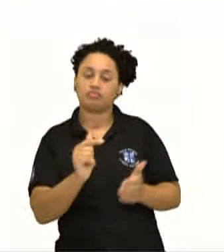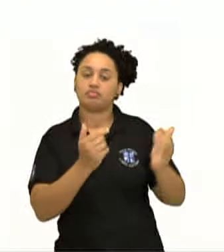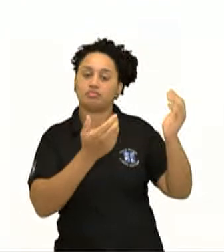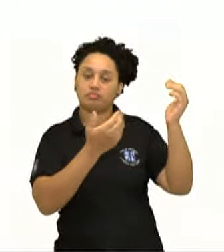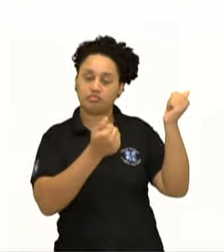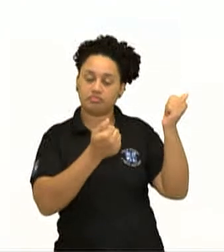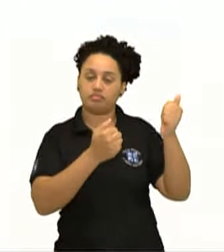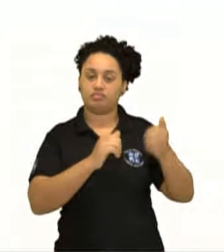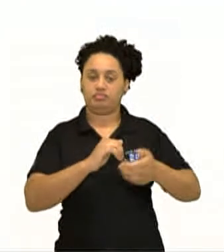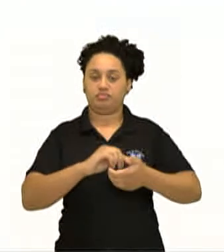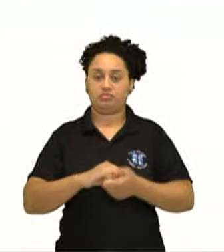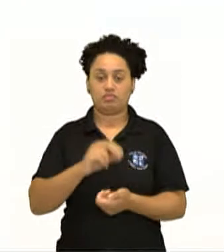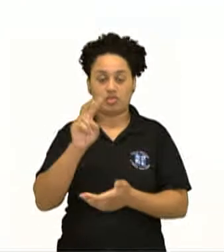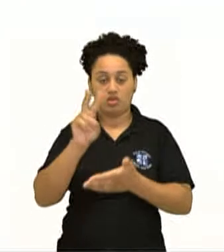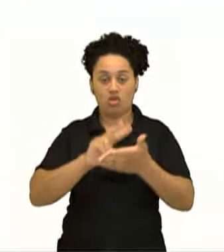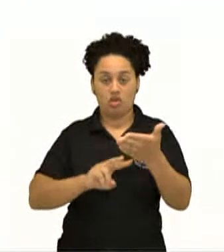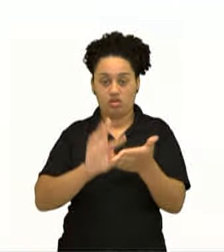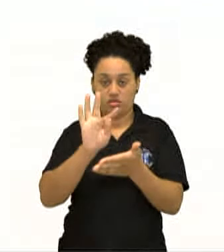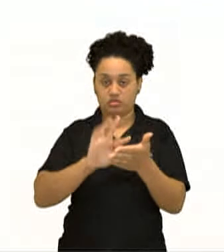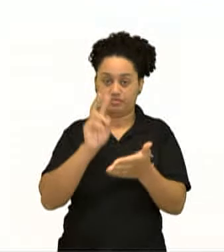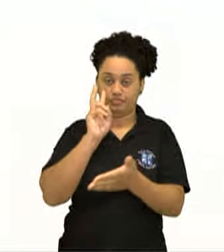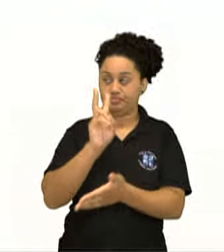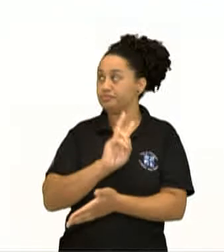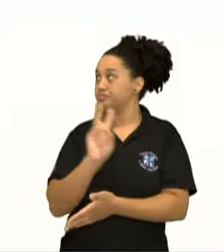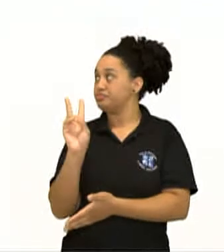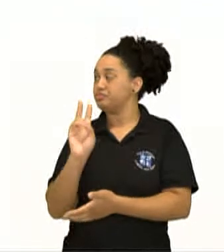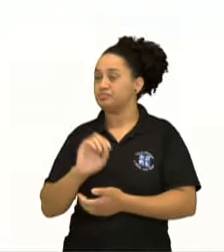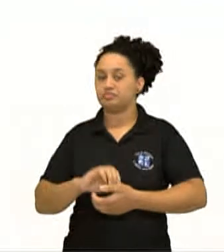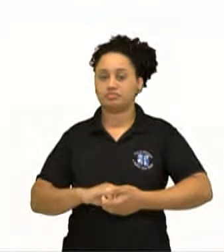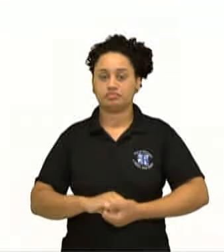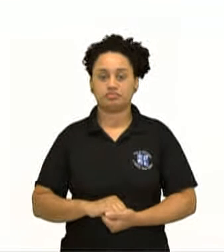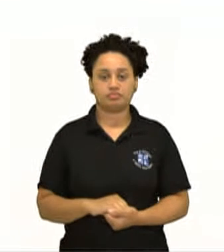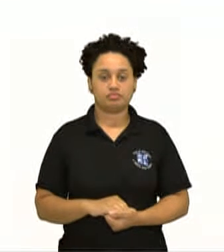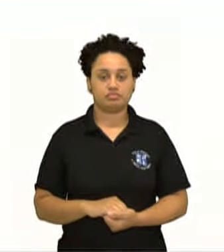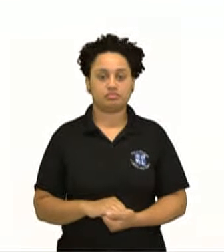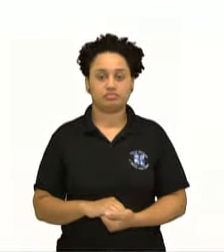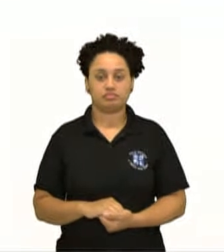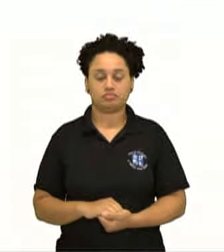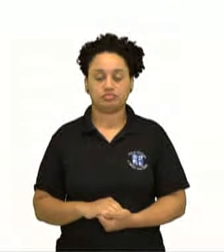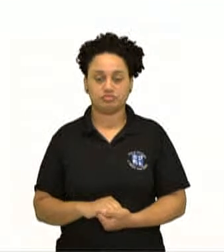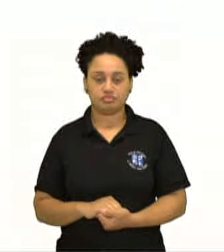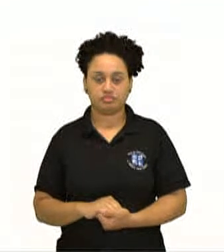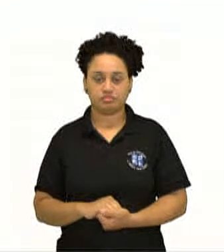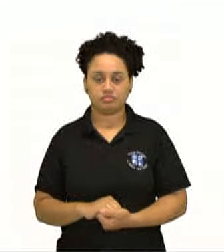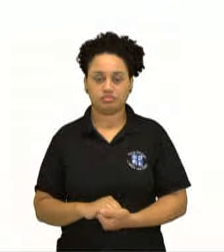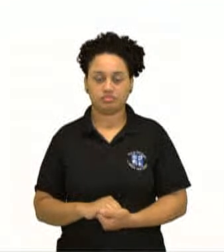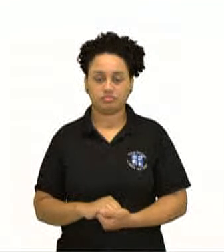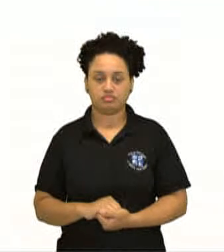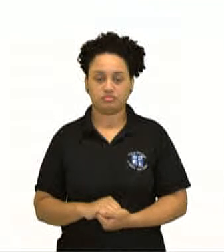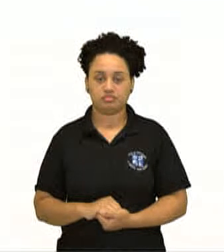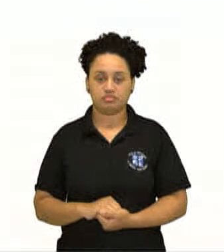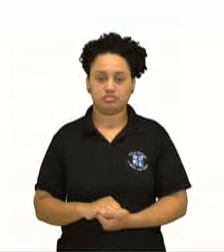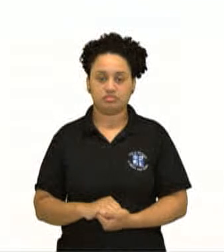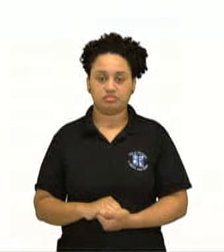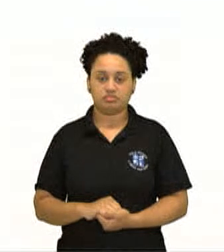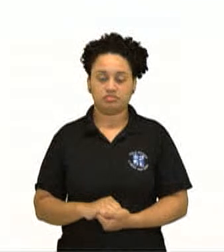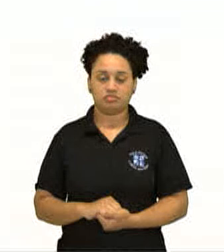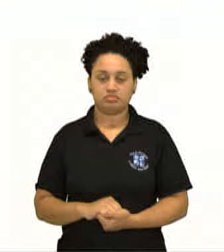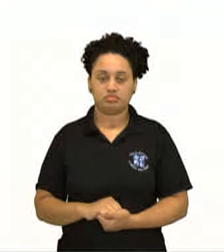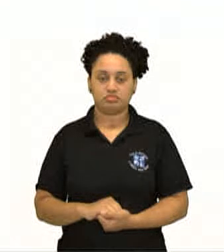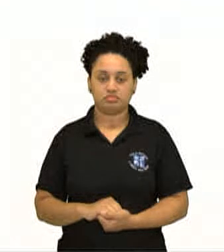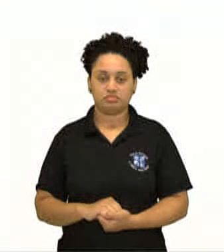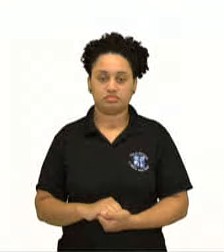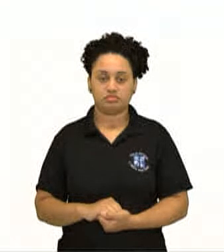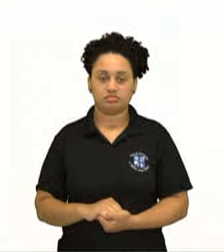mis hermanos viendo sus dibujos animados favoritos. Em cambio, mi madre está haciendo nuestro desayuno,